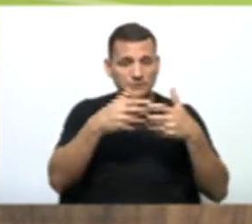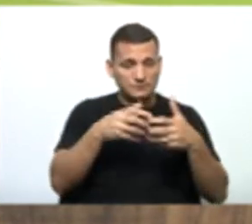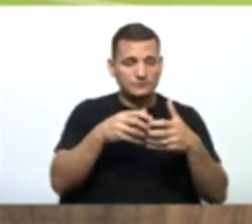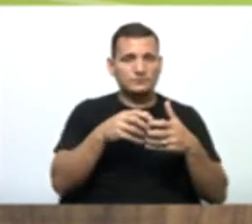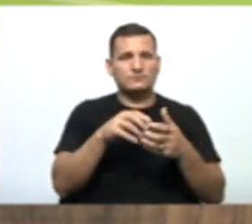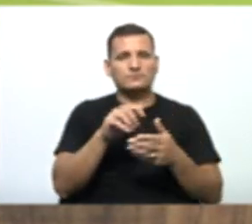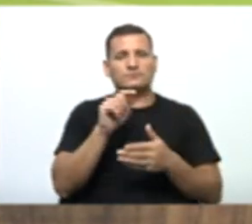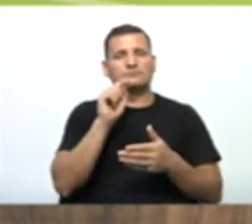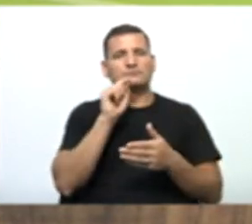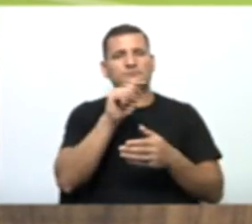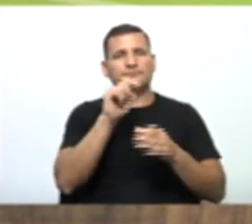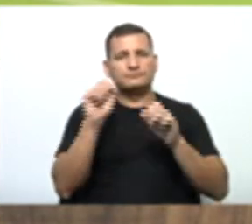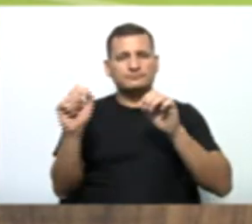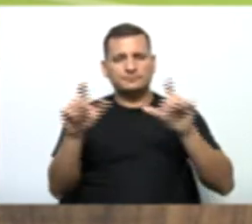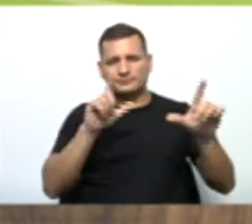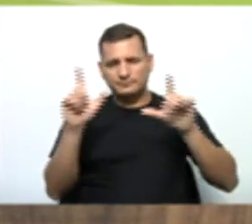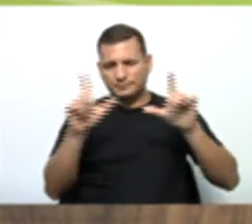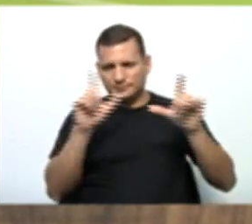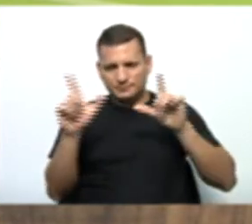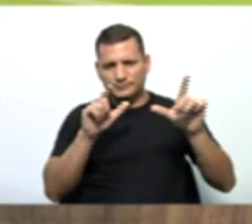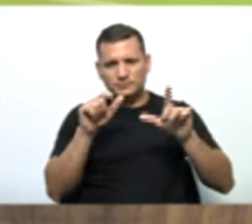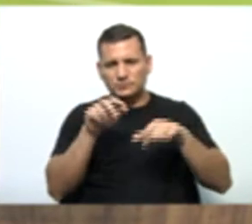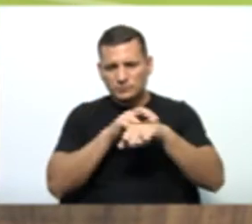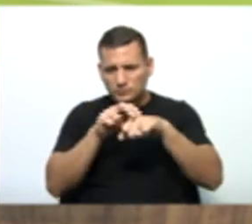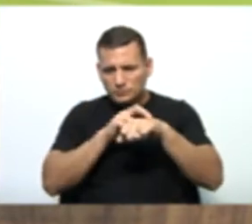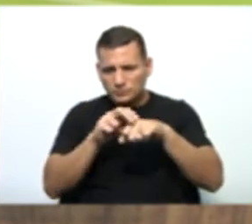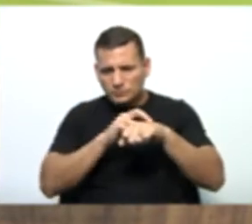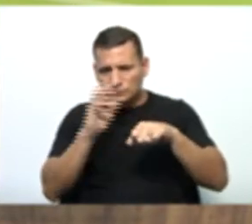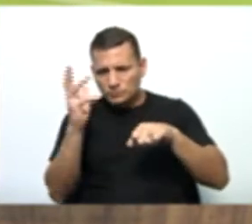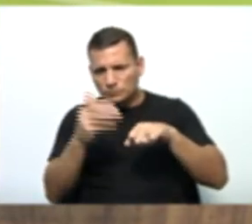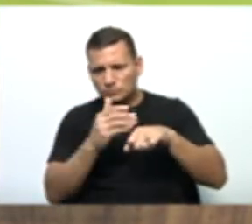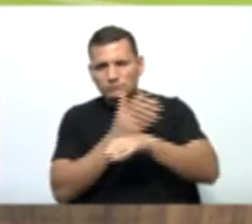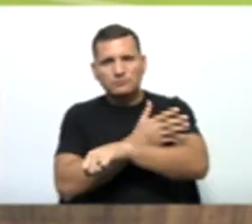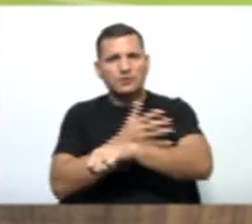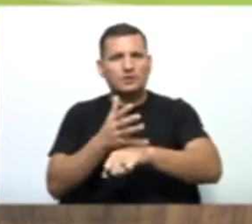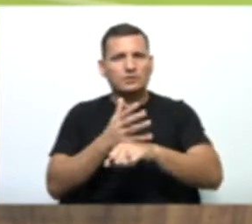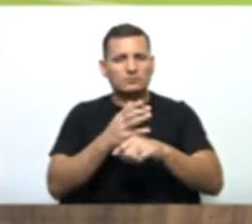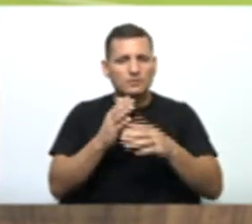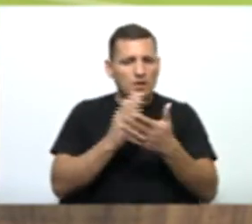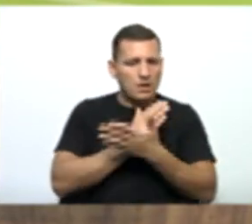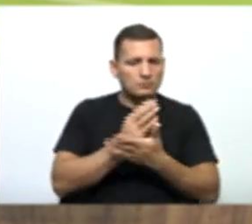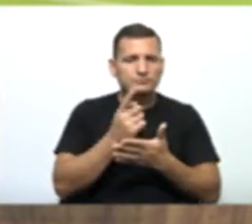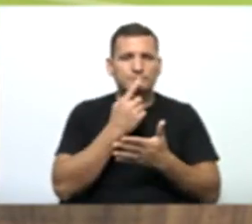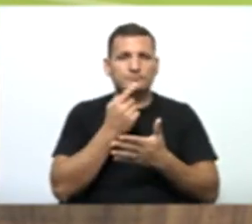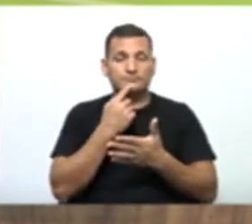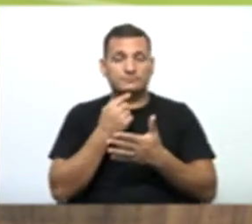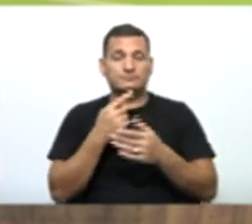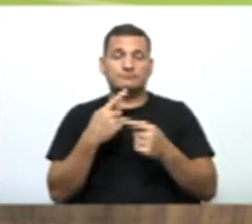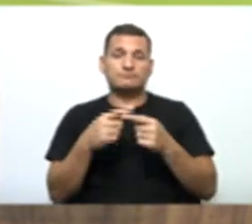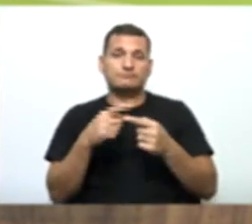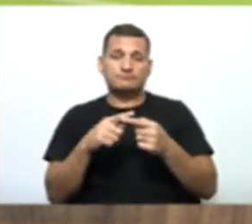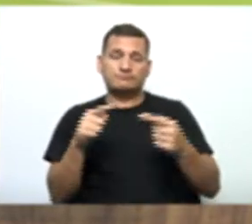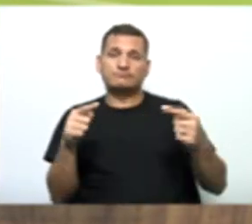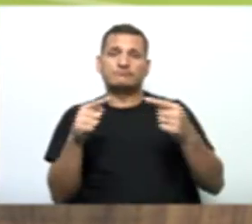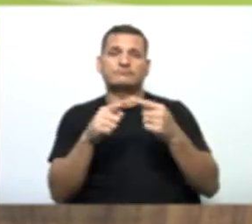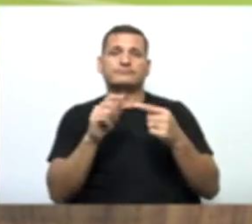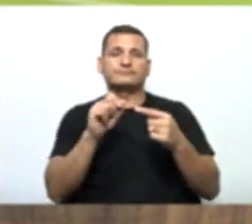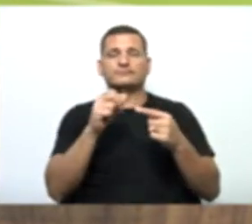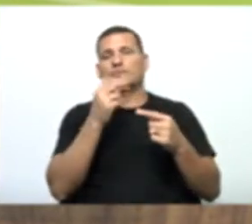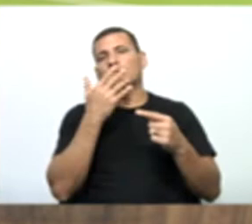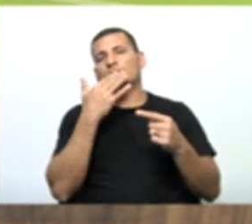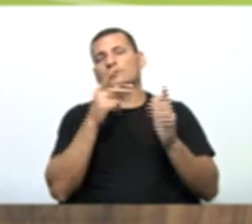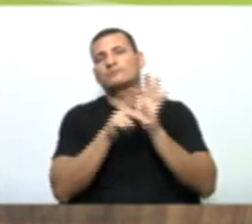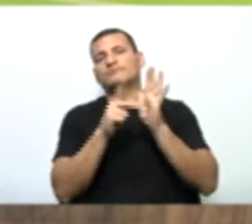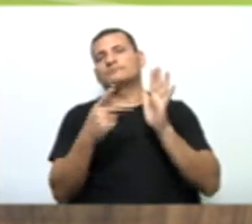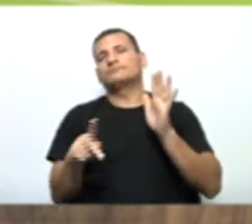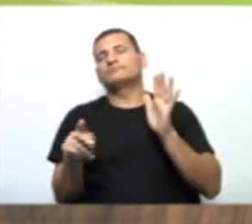nele é verde, branco e algumas tonalidades de vermelho, porque tem a ver com as cores do Instituto. E